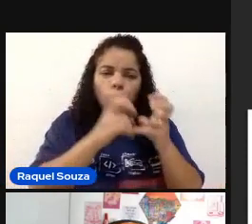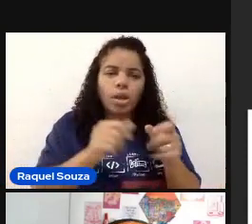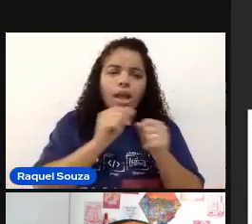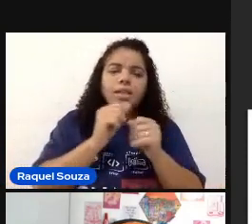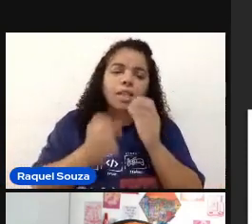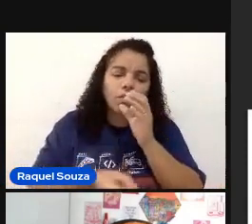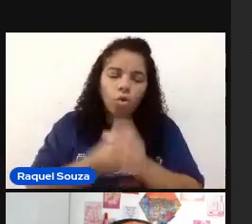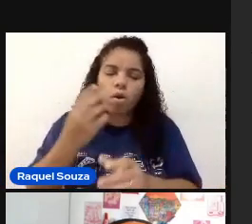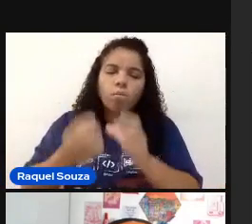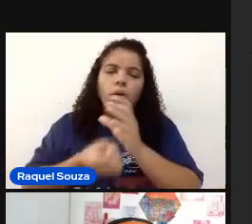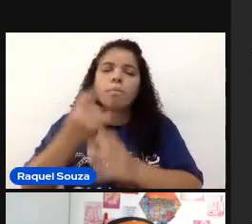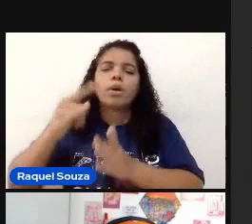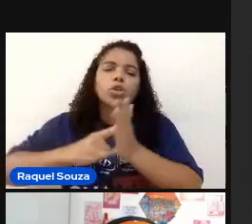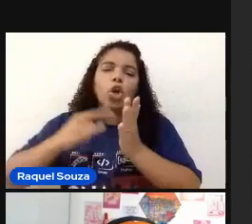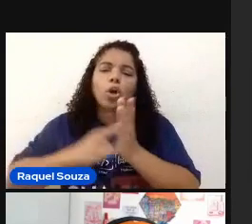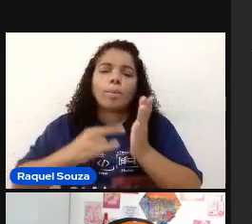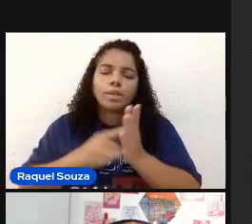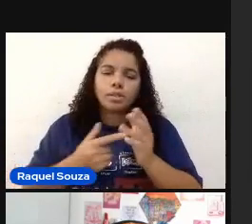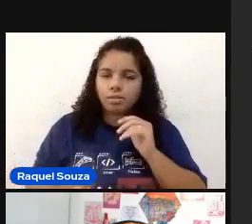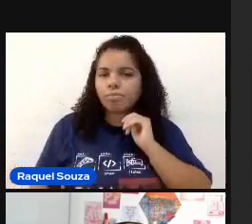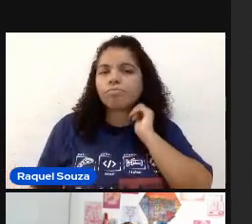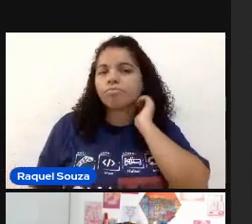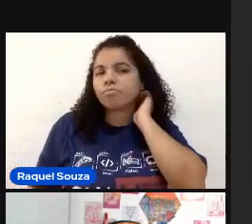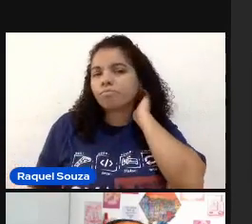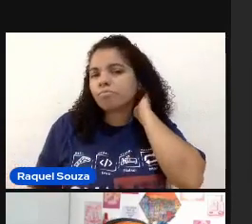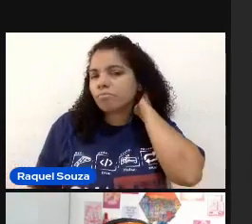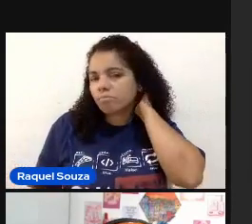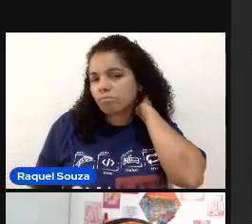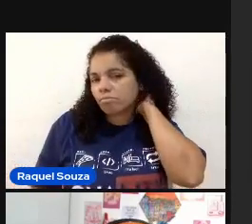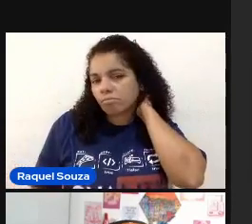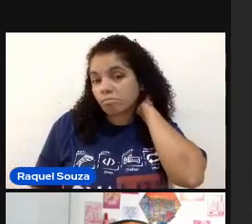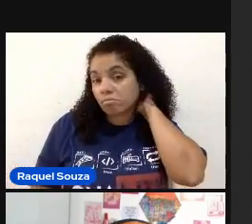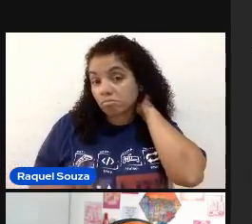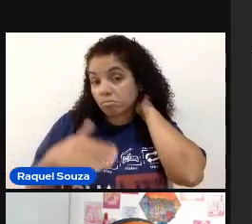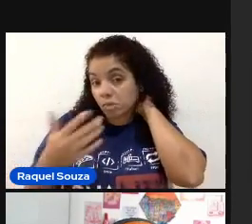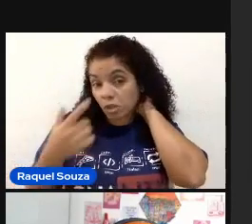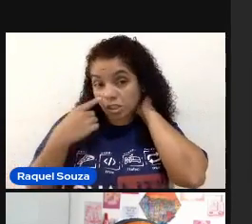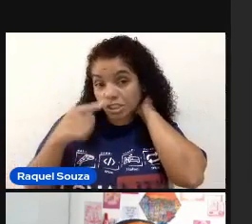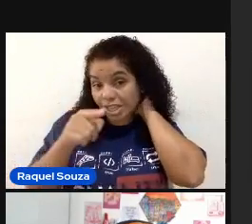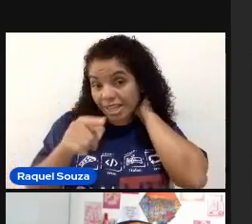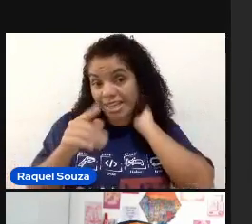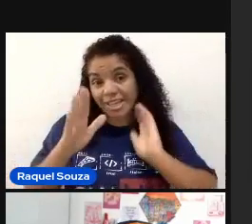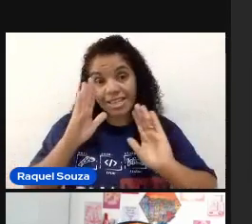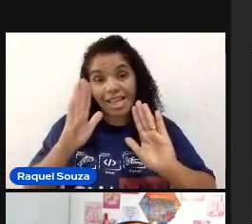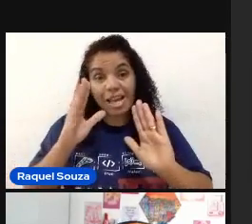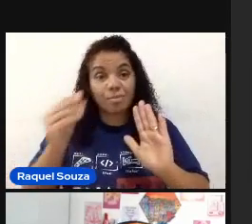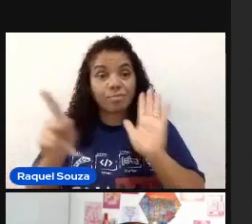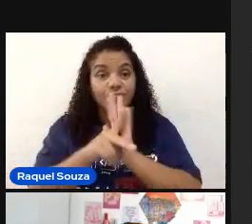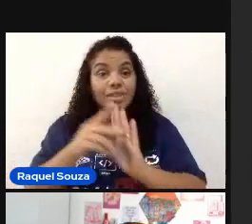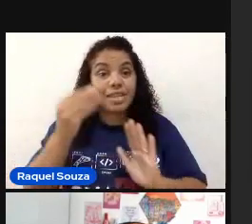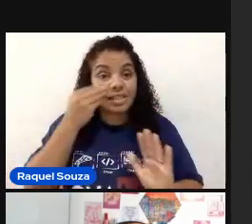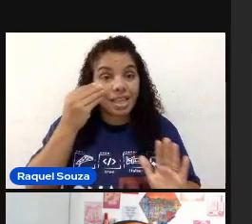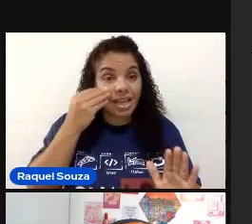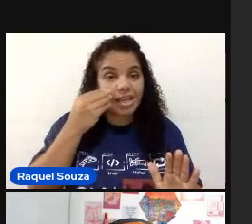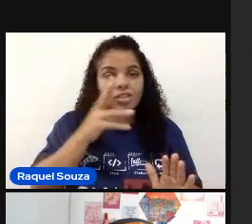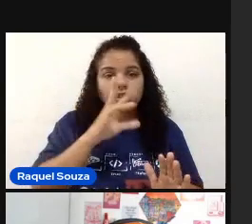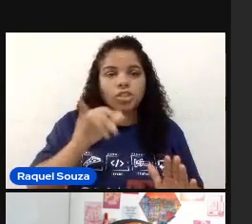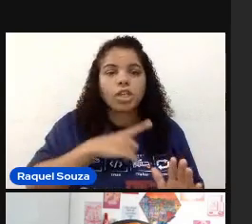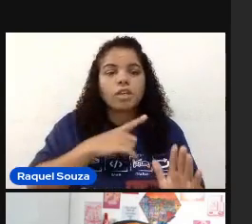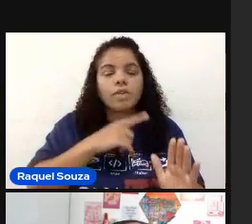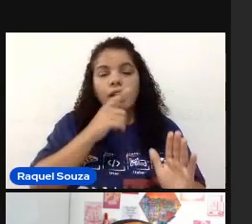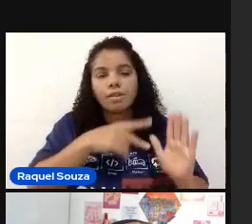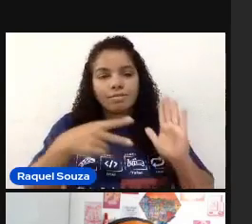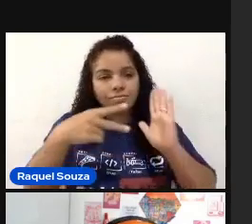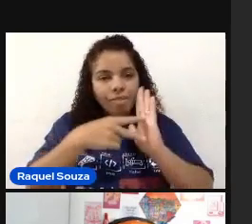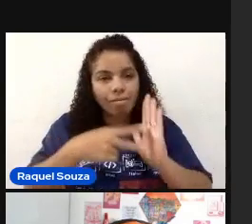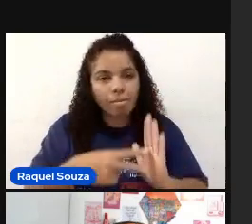minha documentação. Então, é onde a gente chega nessa etapa de teste, que a gente vai validando com